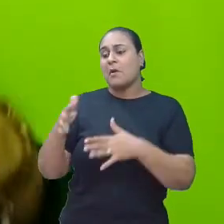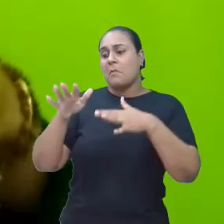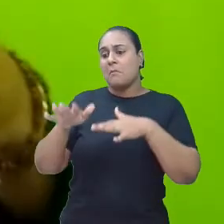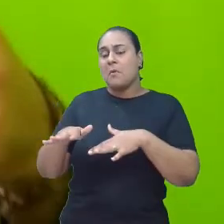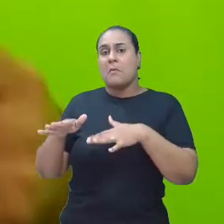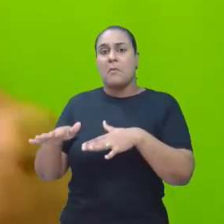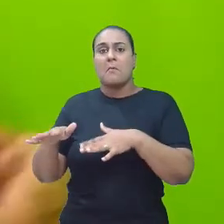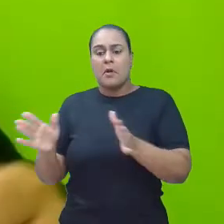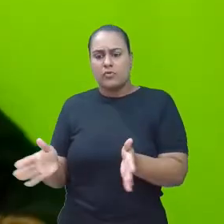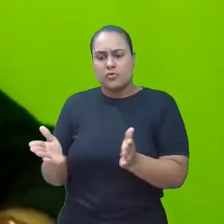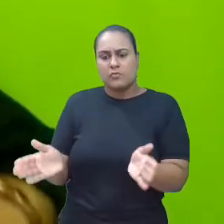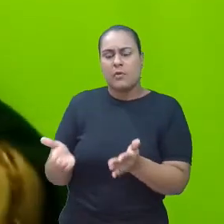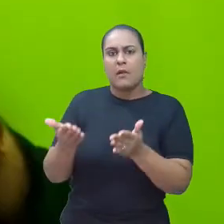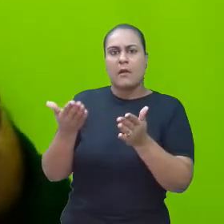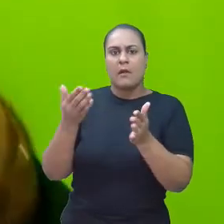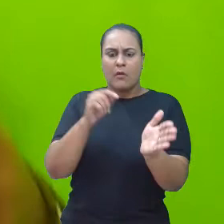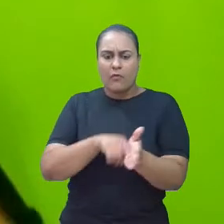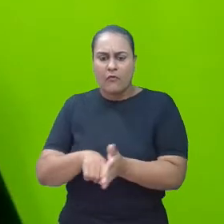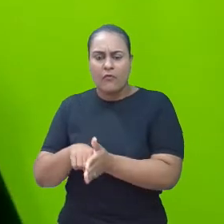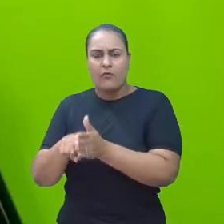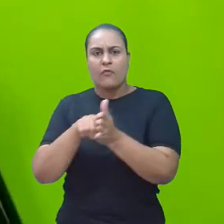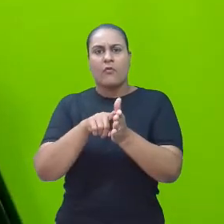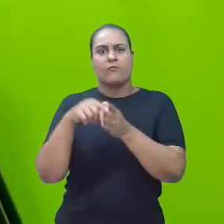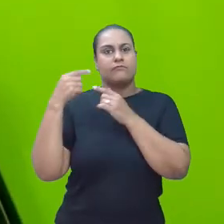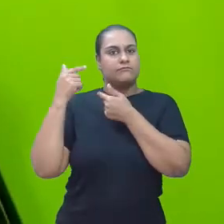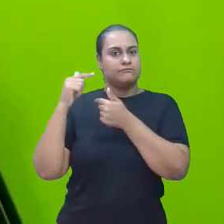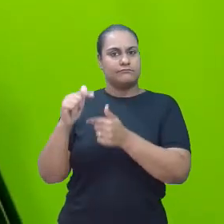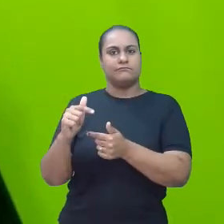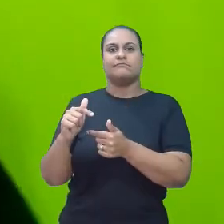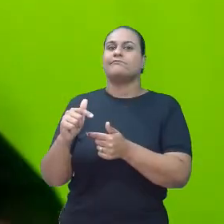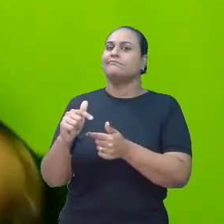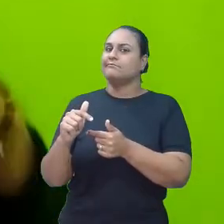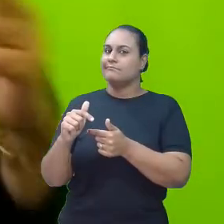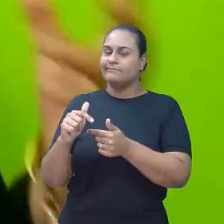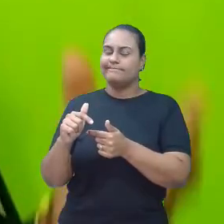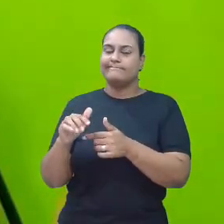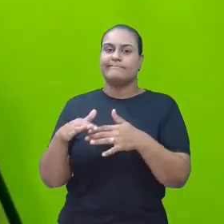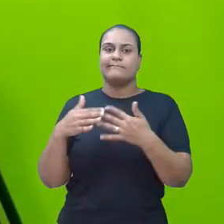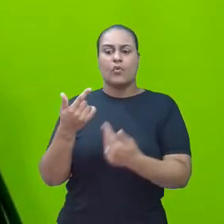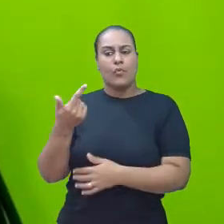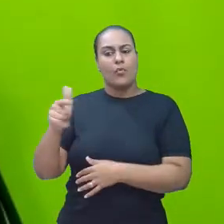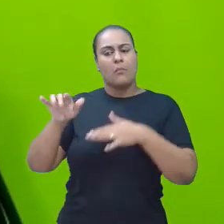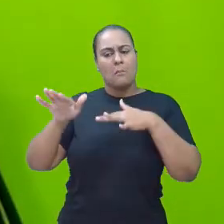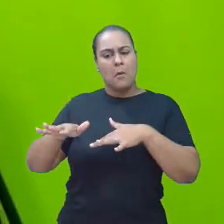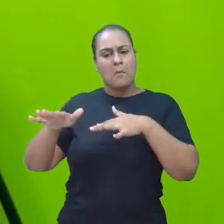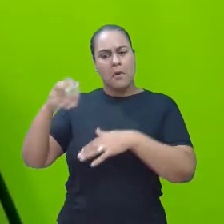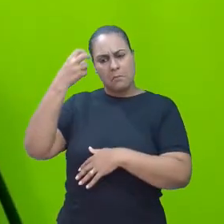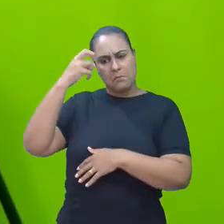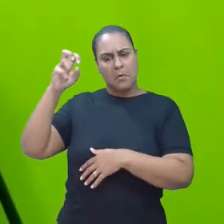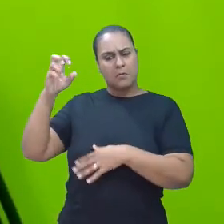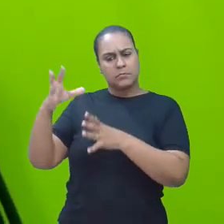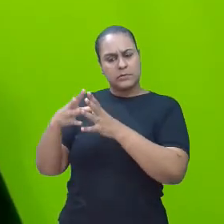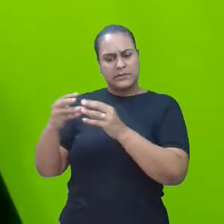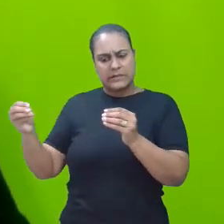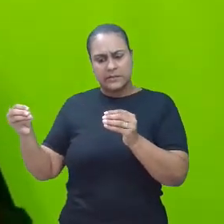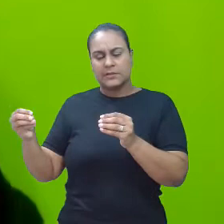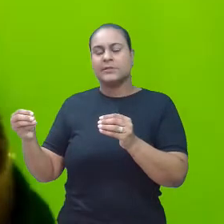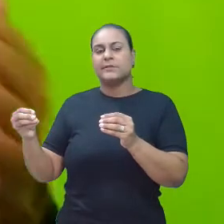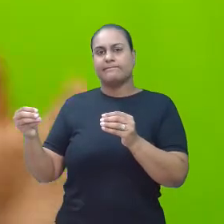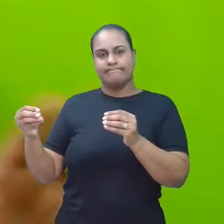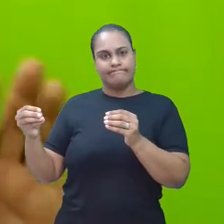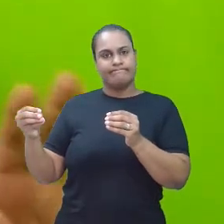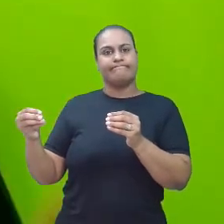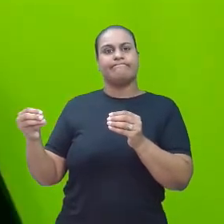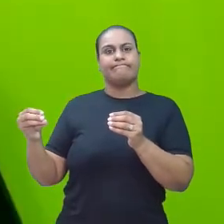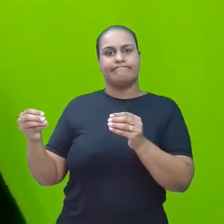a fonte de pesquisa, se não existe a tradição, então outros movimentos culturais perdem a força,